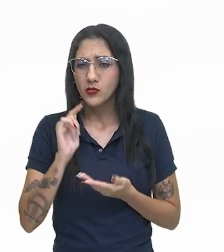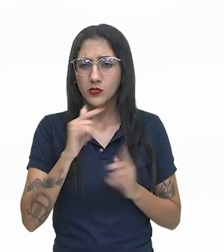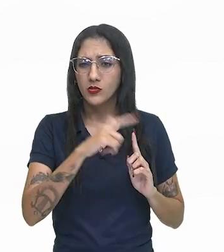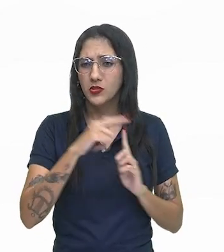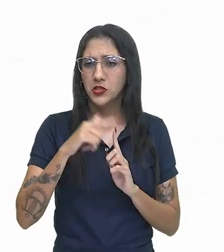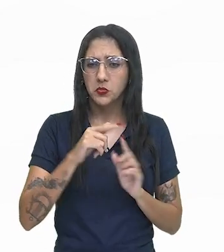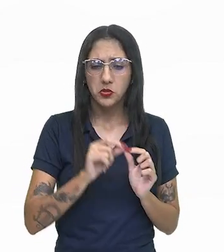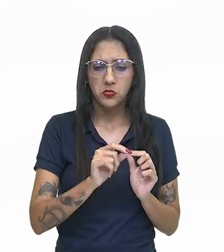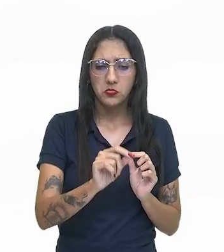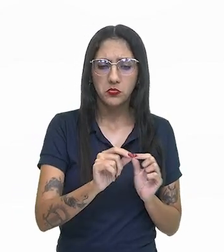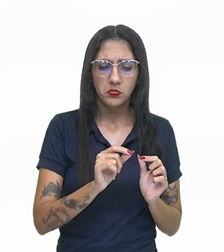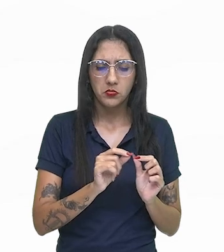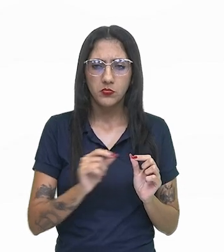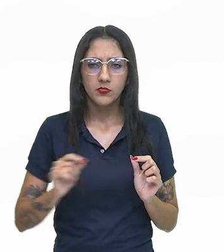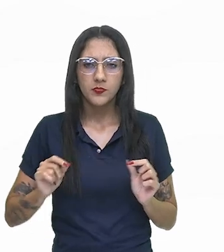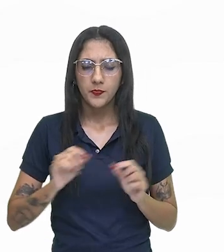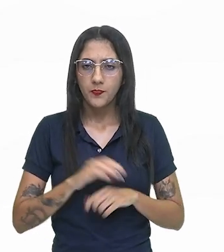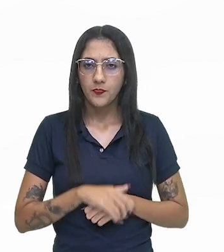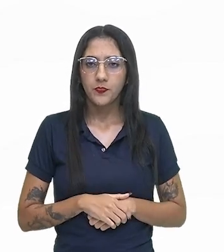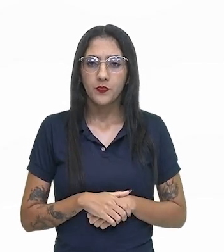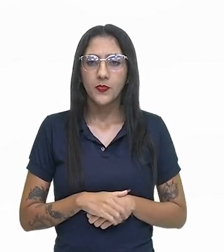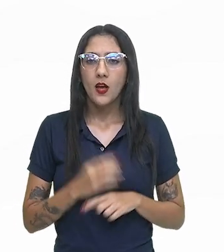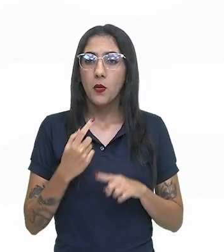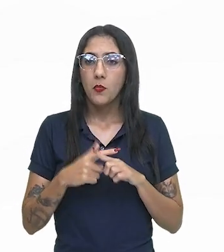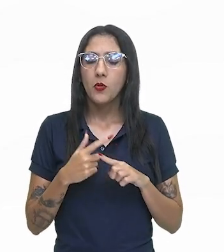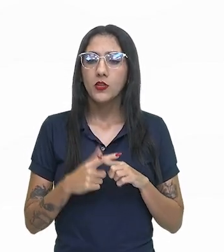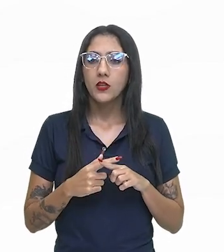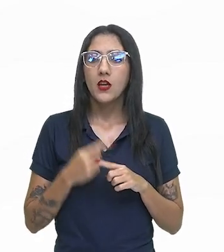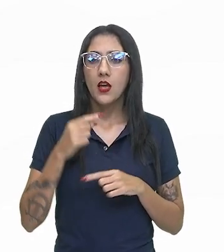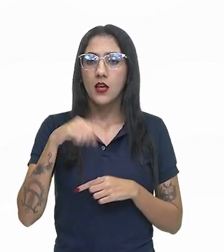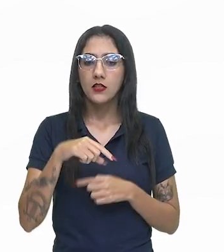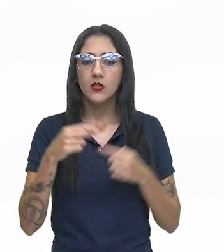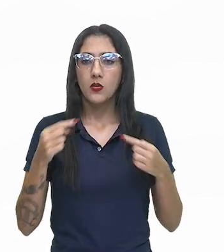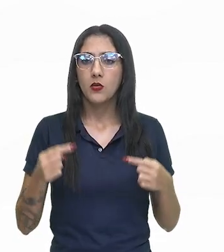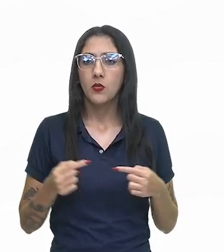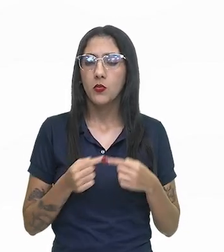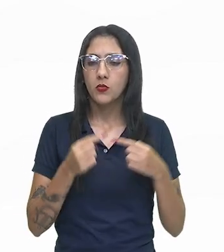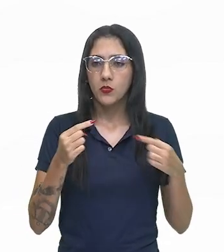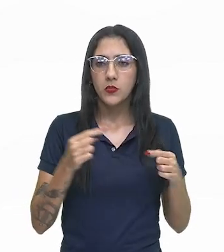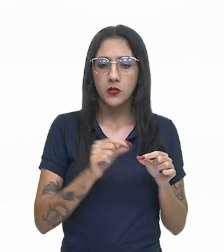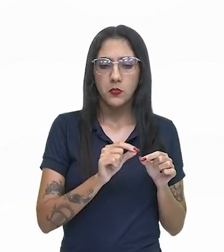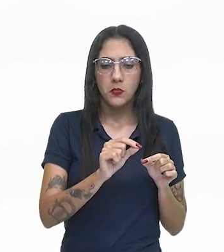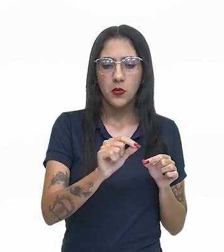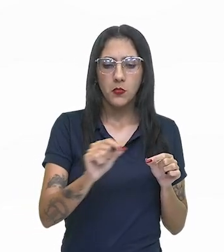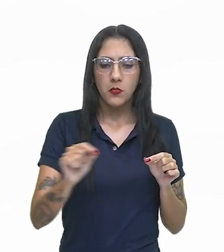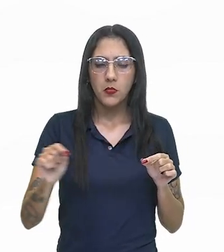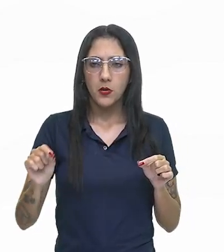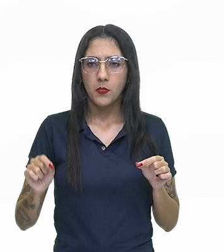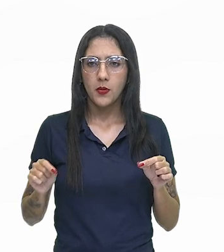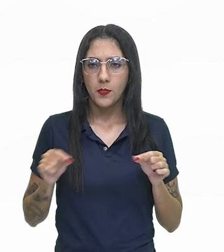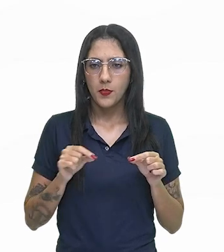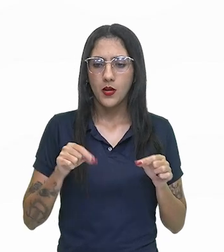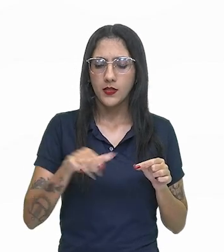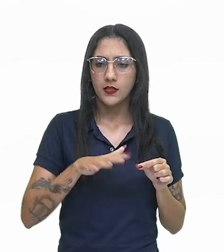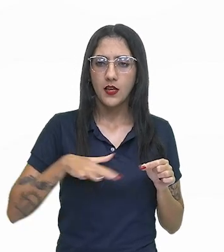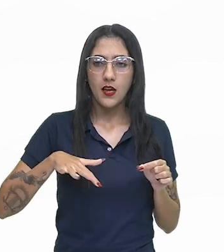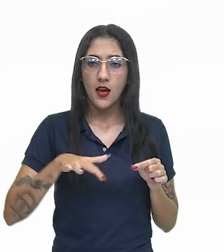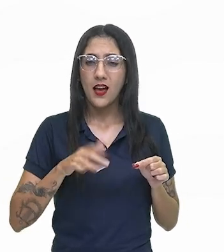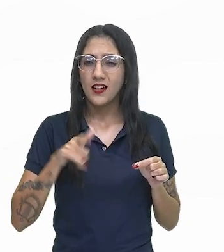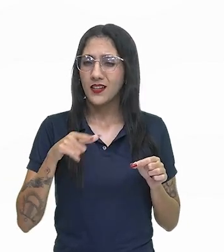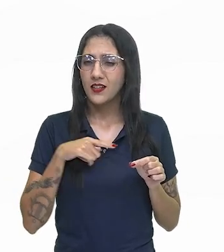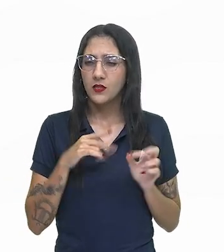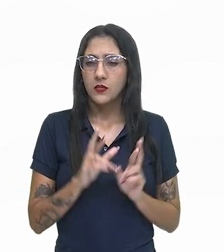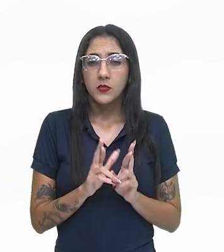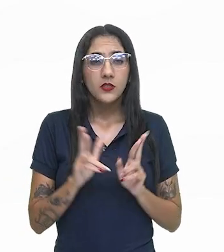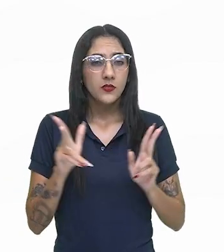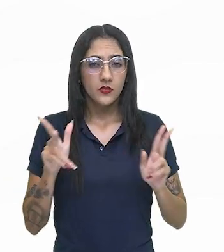né? Porque as unidades de medidas que calculam aí, que medem aí, né, as áreas, já é um pouquinho